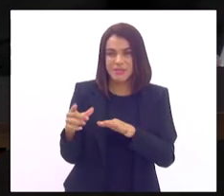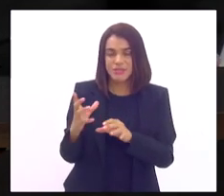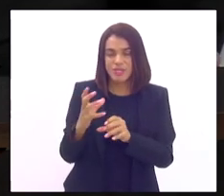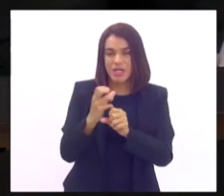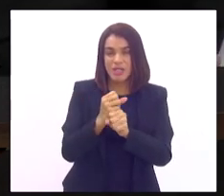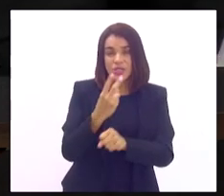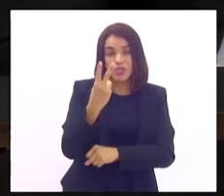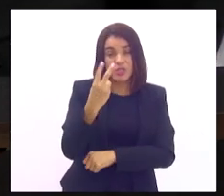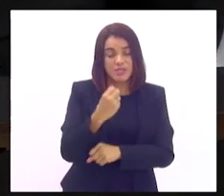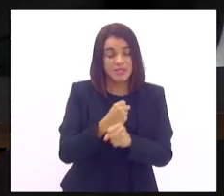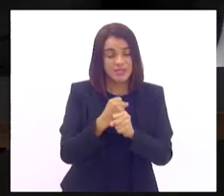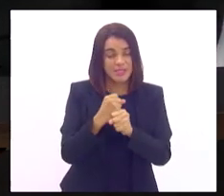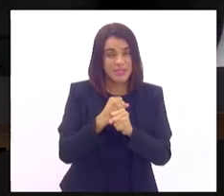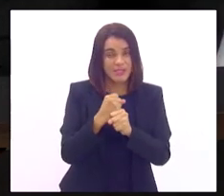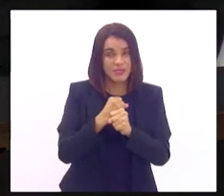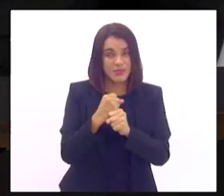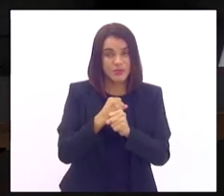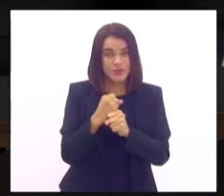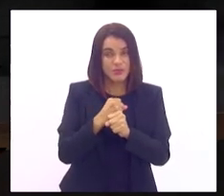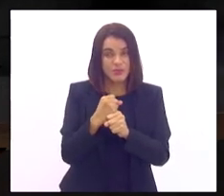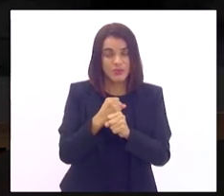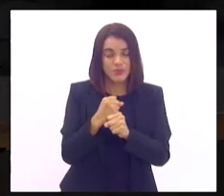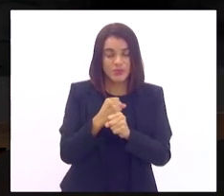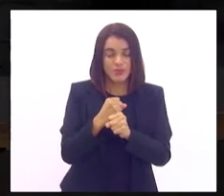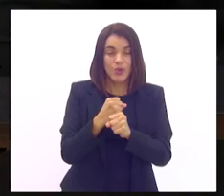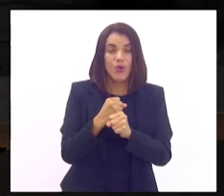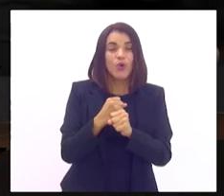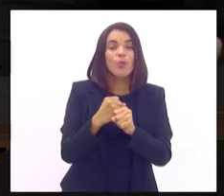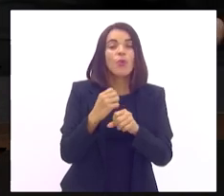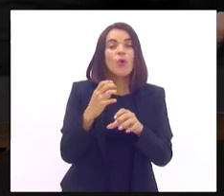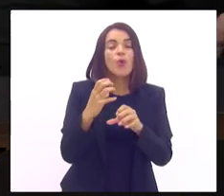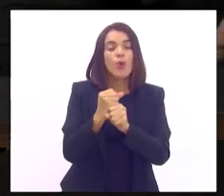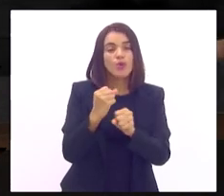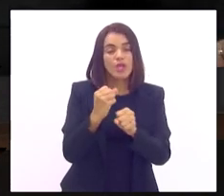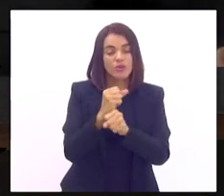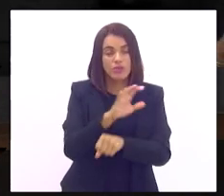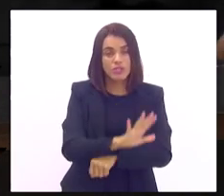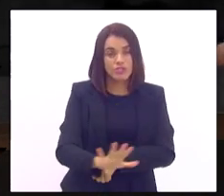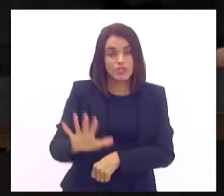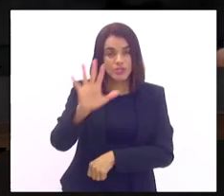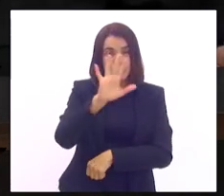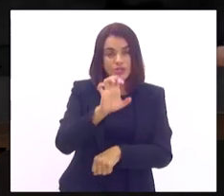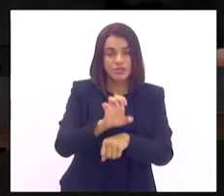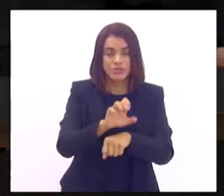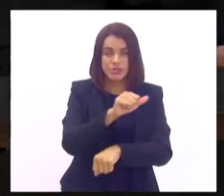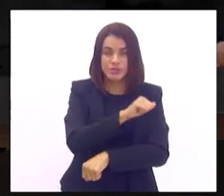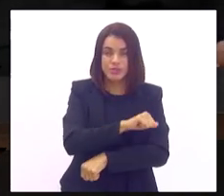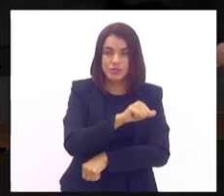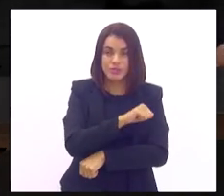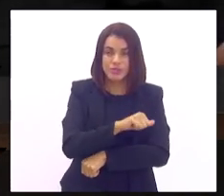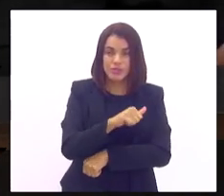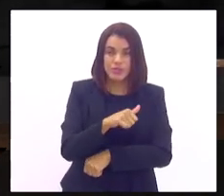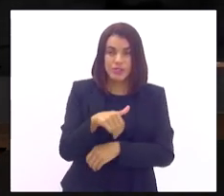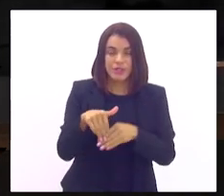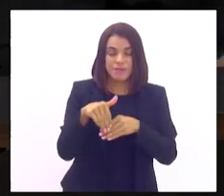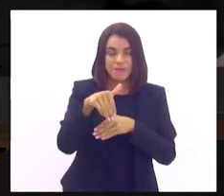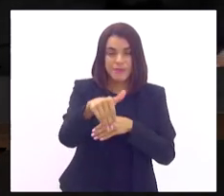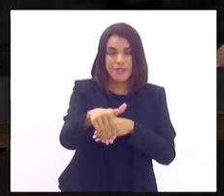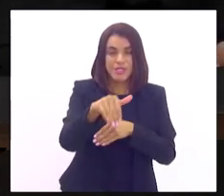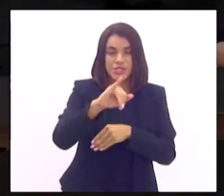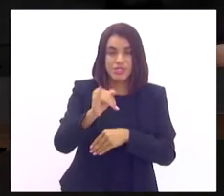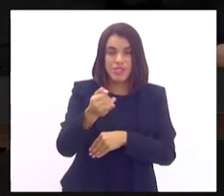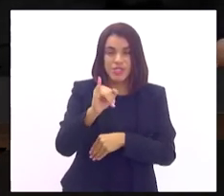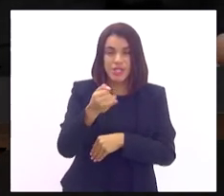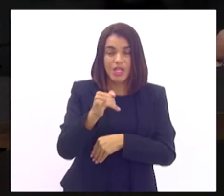completei 2 anos como contadora geral do Estado do Rio de Janeiro. Em janeiro eu faço 10 anos como servidora